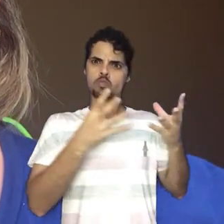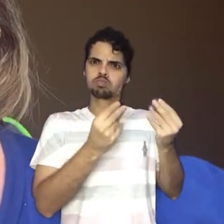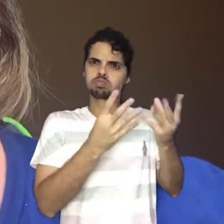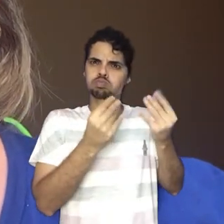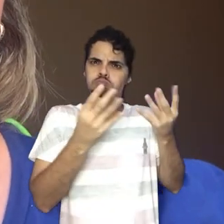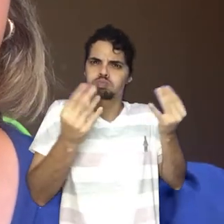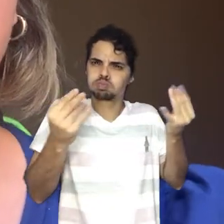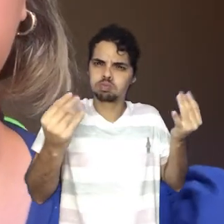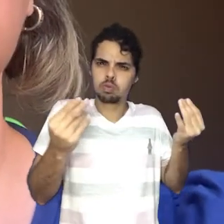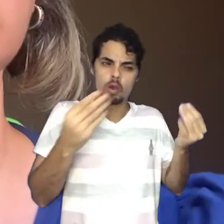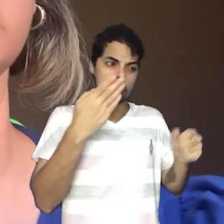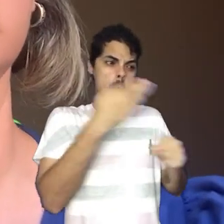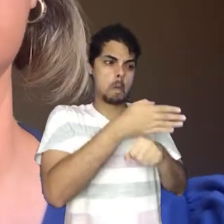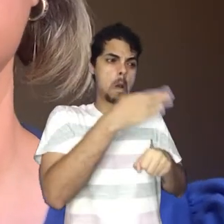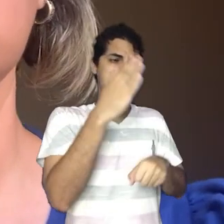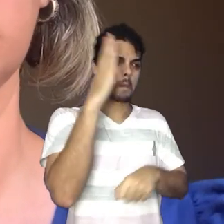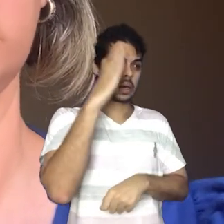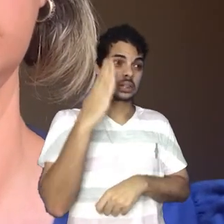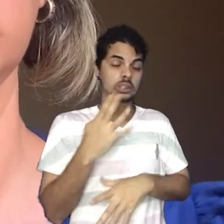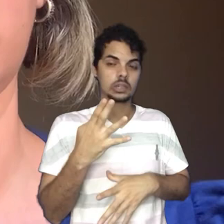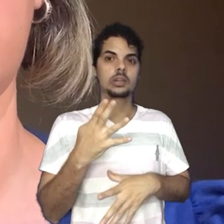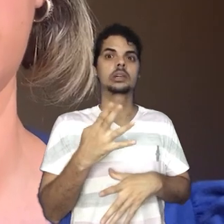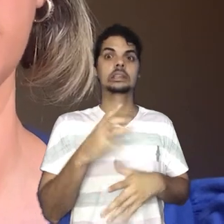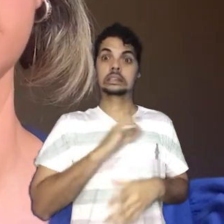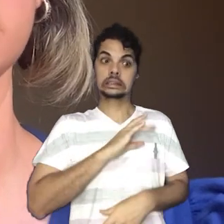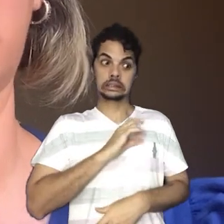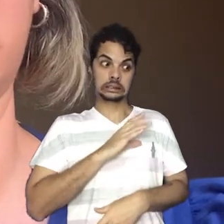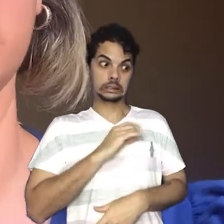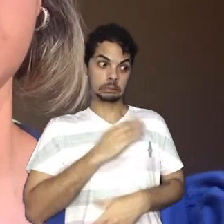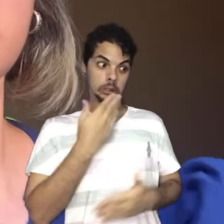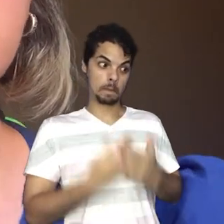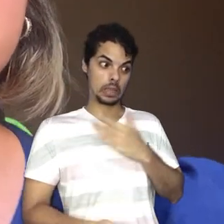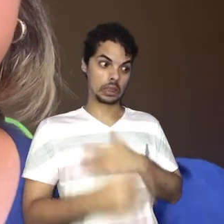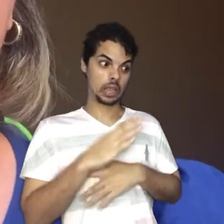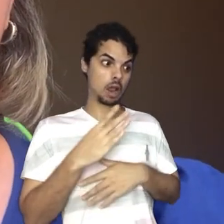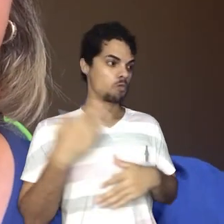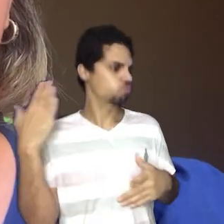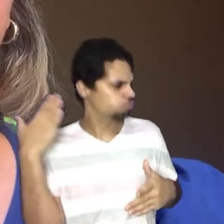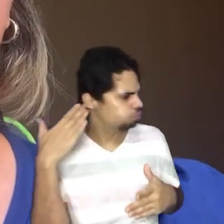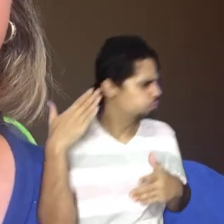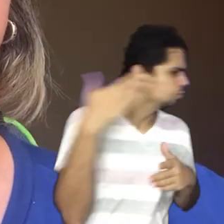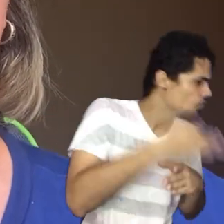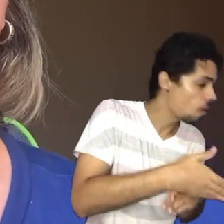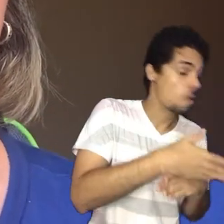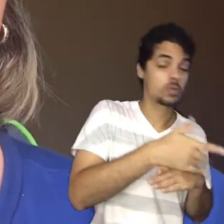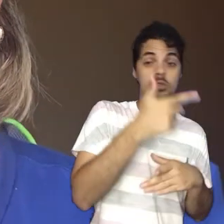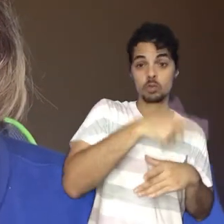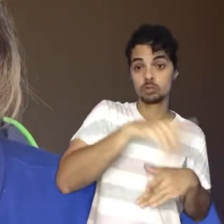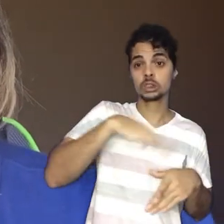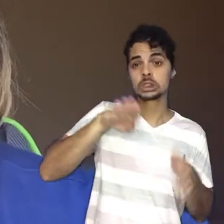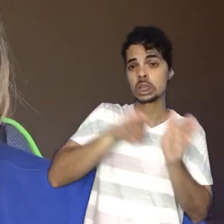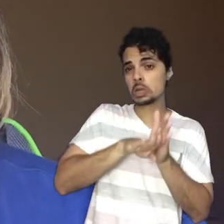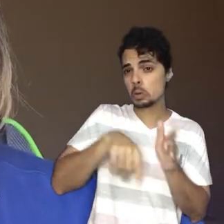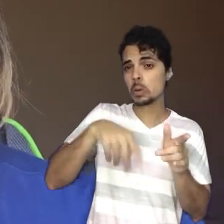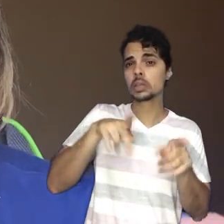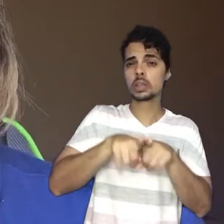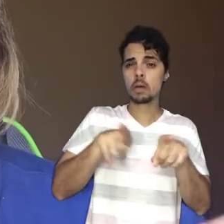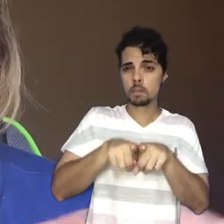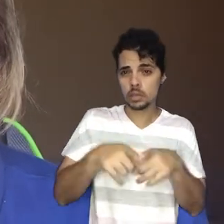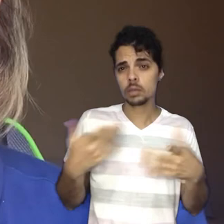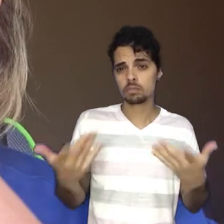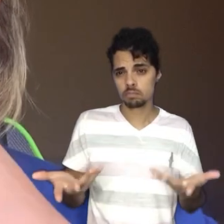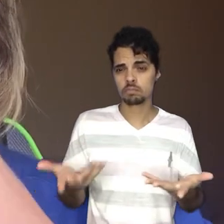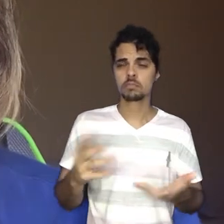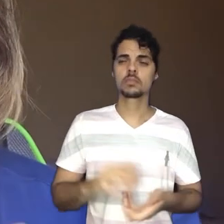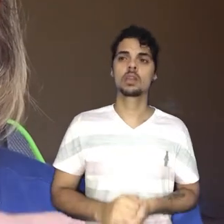nessa transferência da corte justamente é a Inglaterra. E a Inglaterra, ela vai ter até